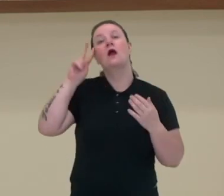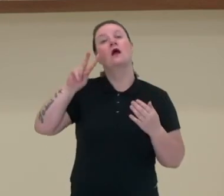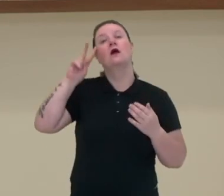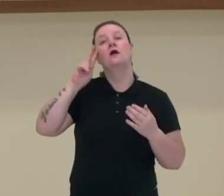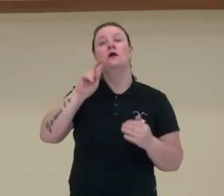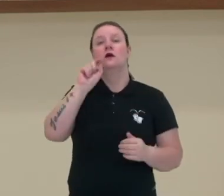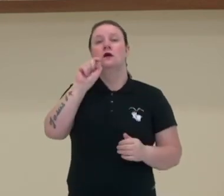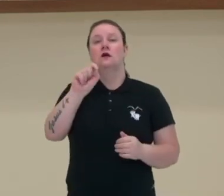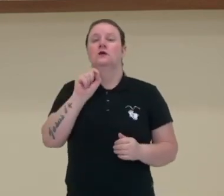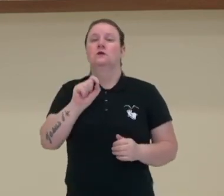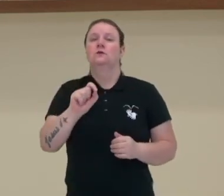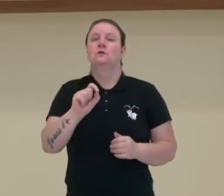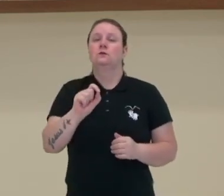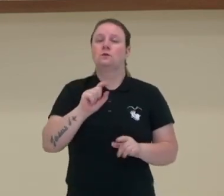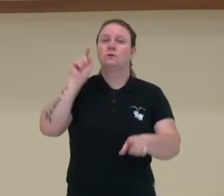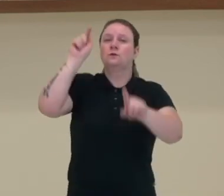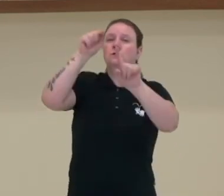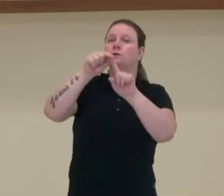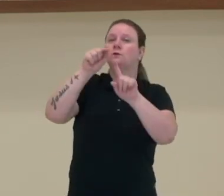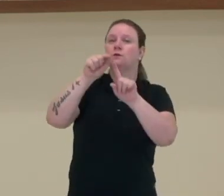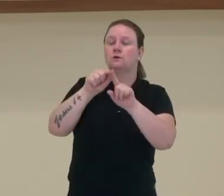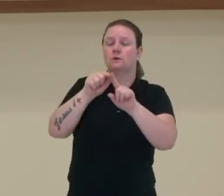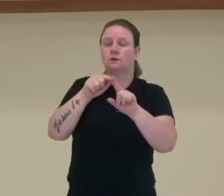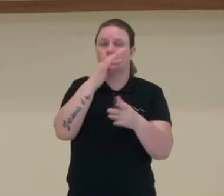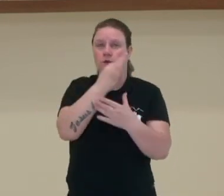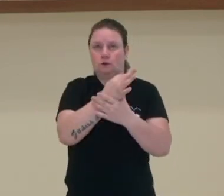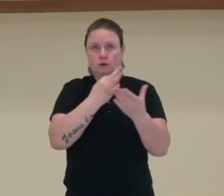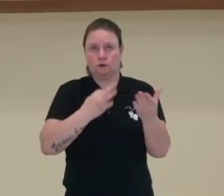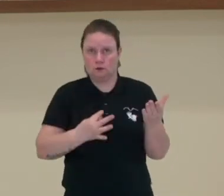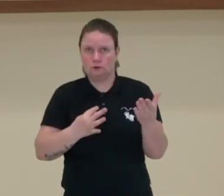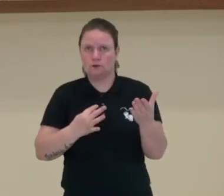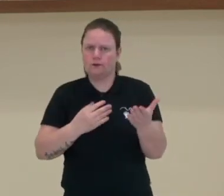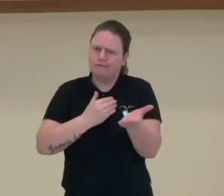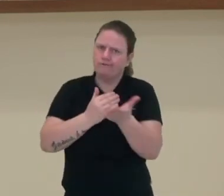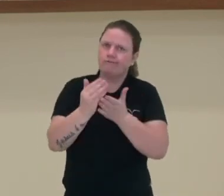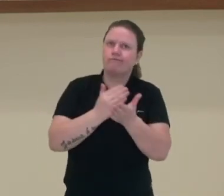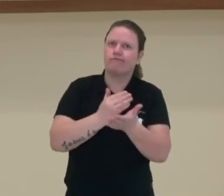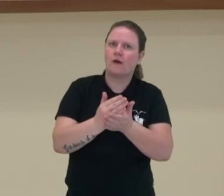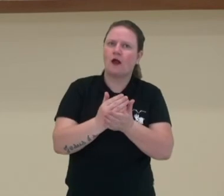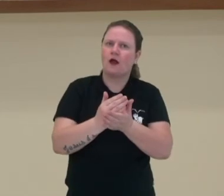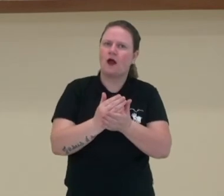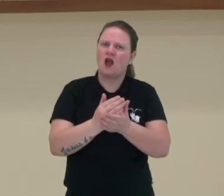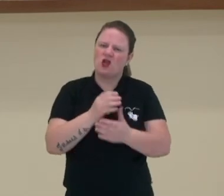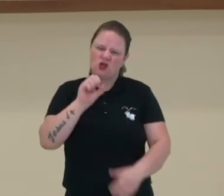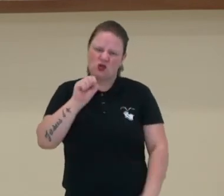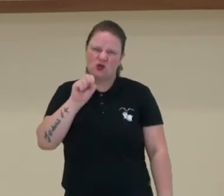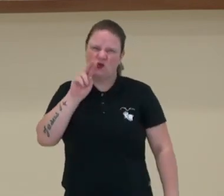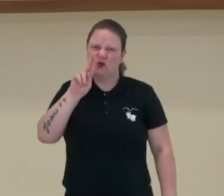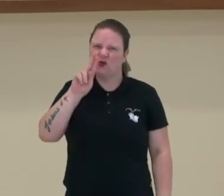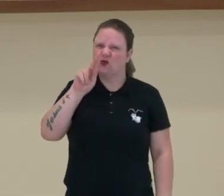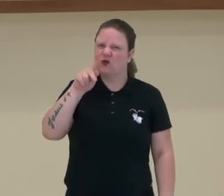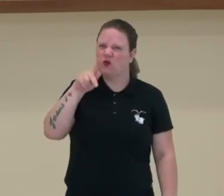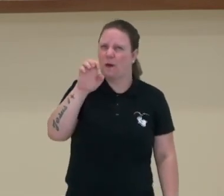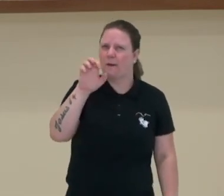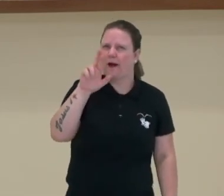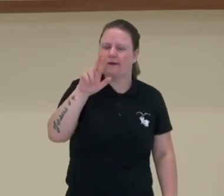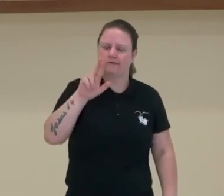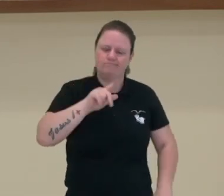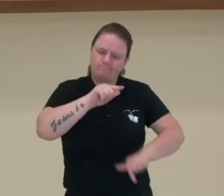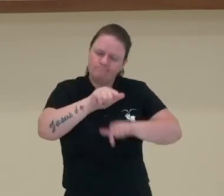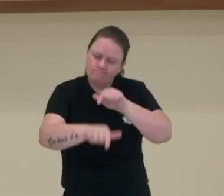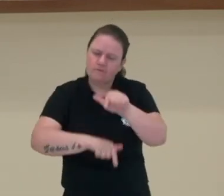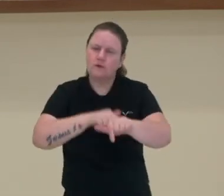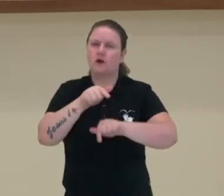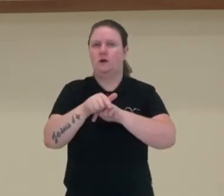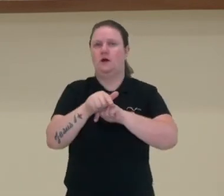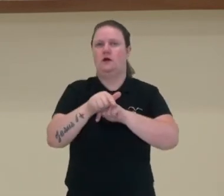a intenção que está subentendida? Quando ele começa dizendo super trabalhador, e depois ele coloca aí esse prefixo